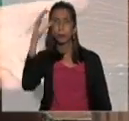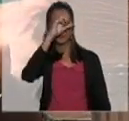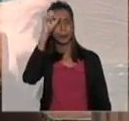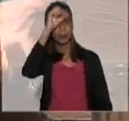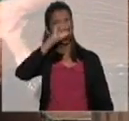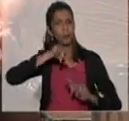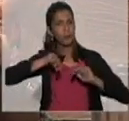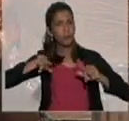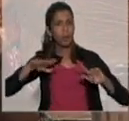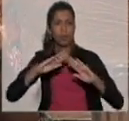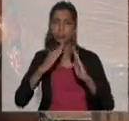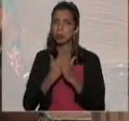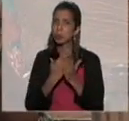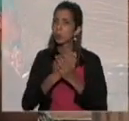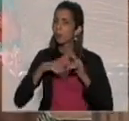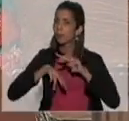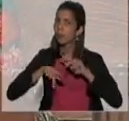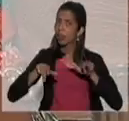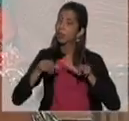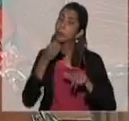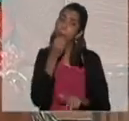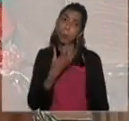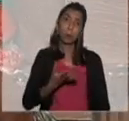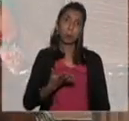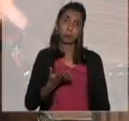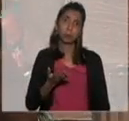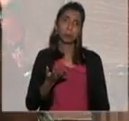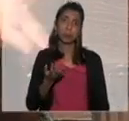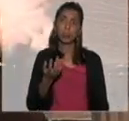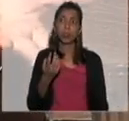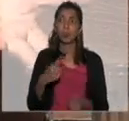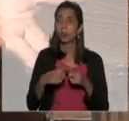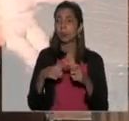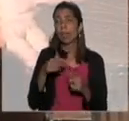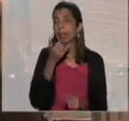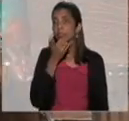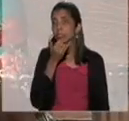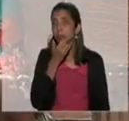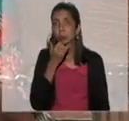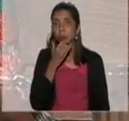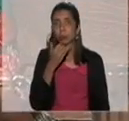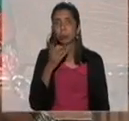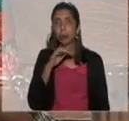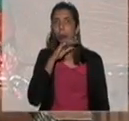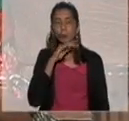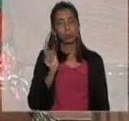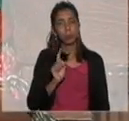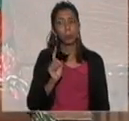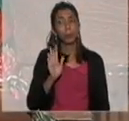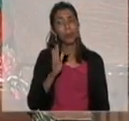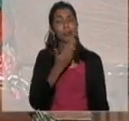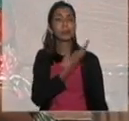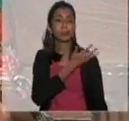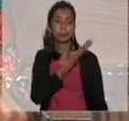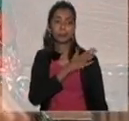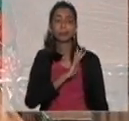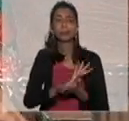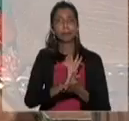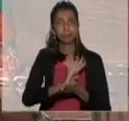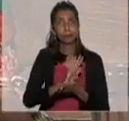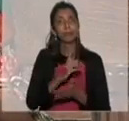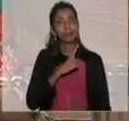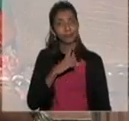estudado tantas coisas diferentes então isso foi bom eu não tenho porque me desculpar disso agora havia preconceito sim quando eu